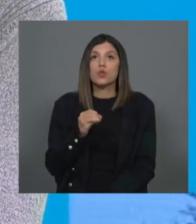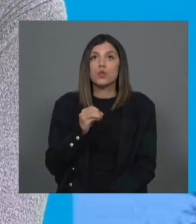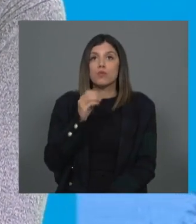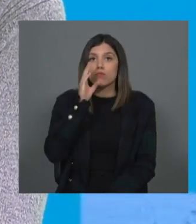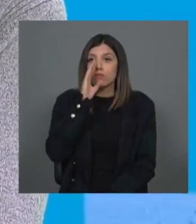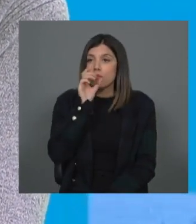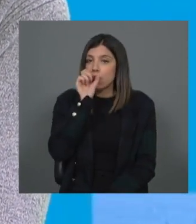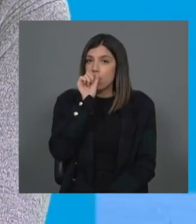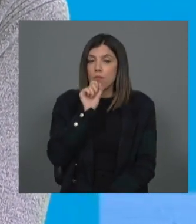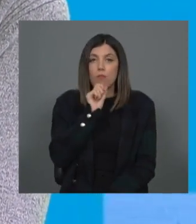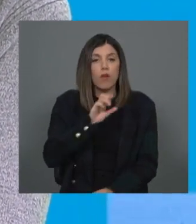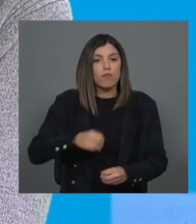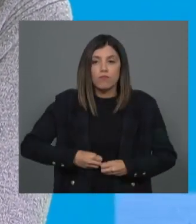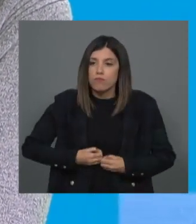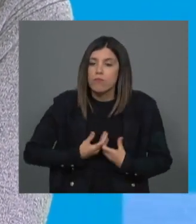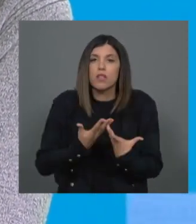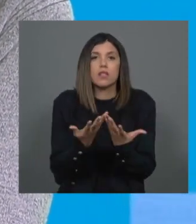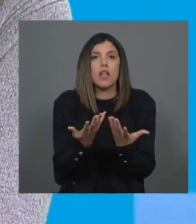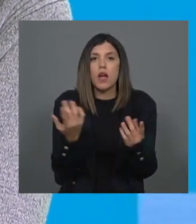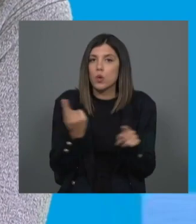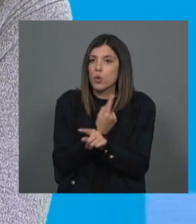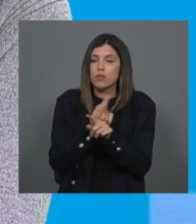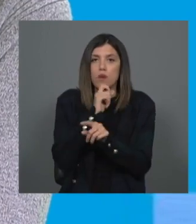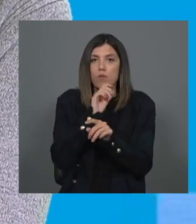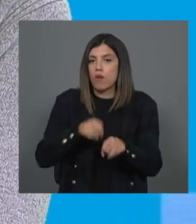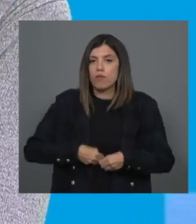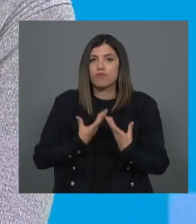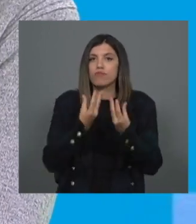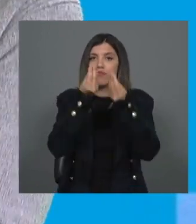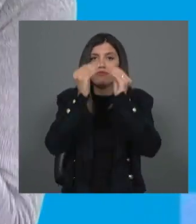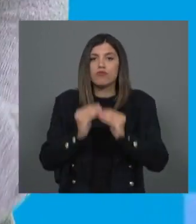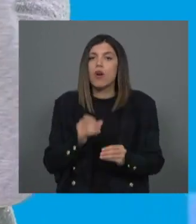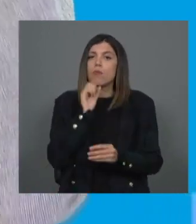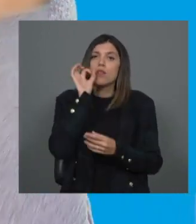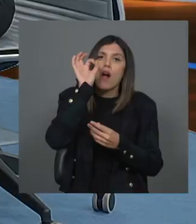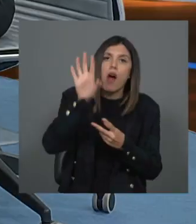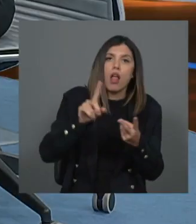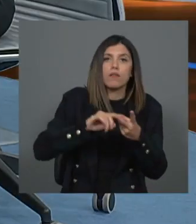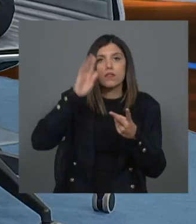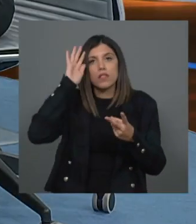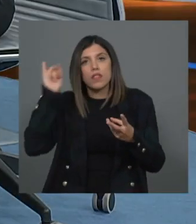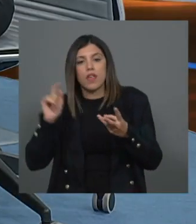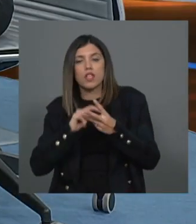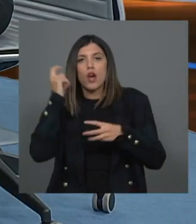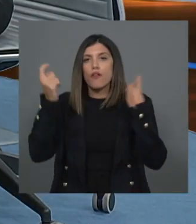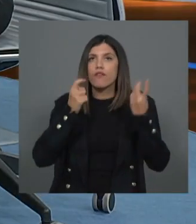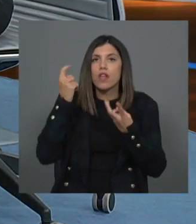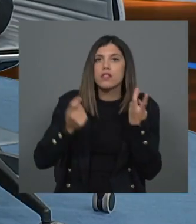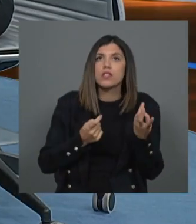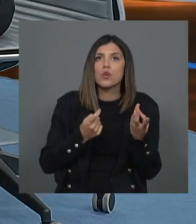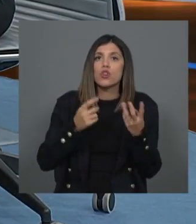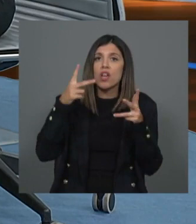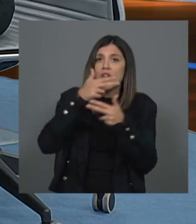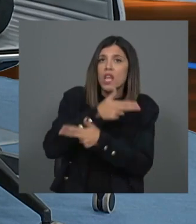quiser sobre a sinodalidade e este caminho. Sugestões, ideias, reflexões, própria...